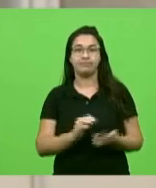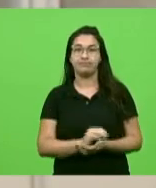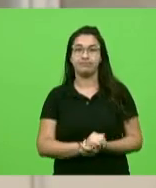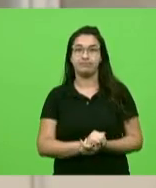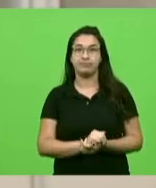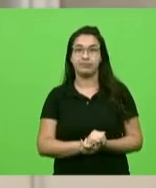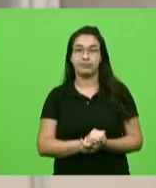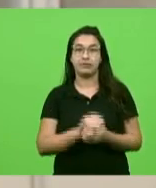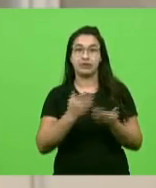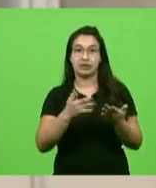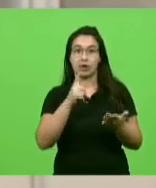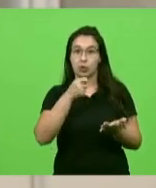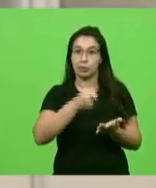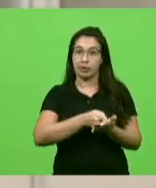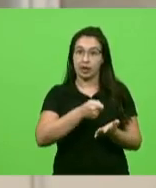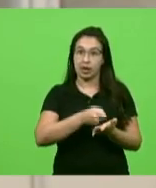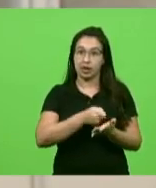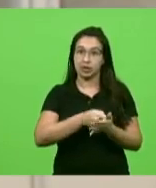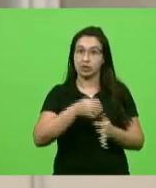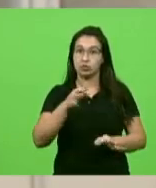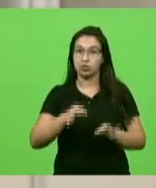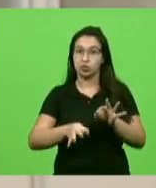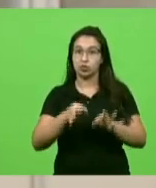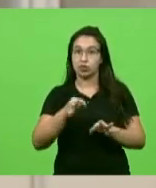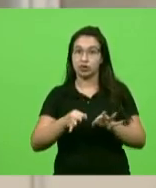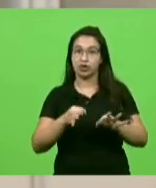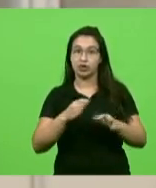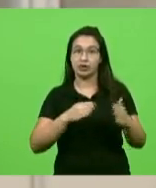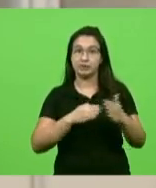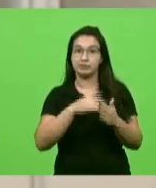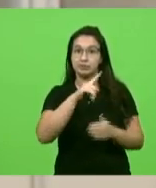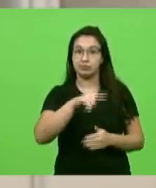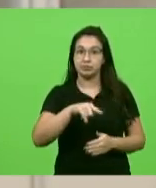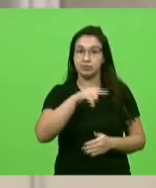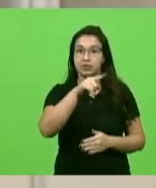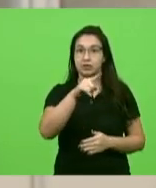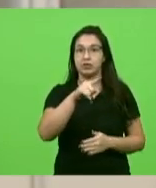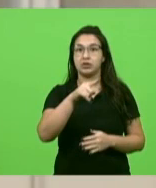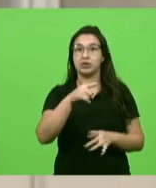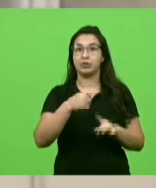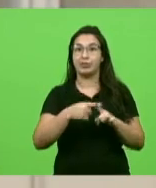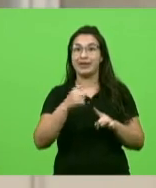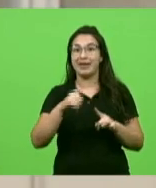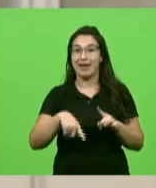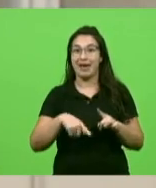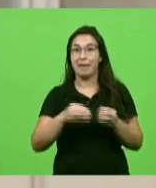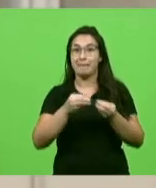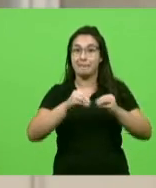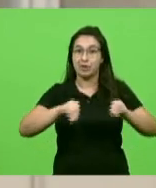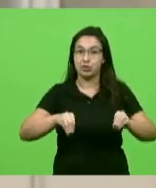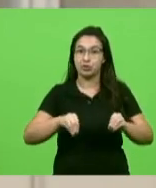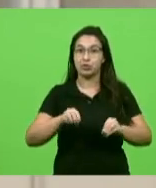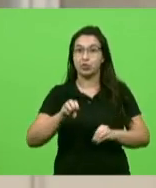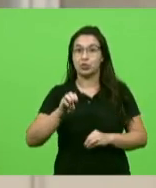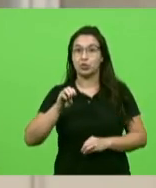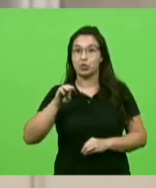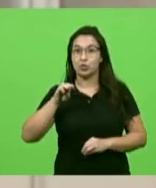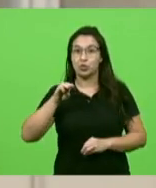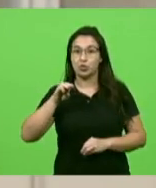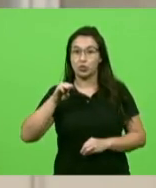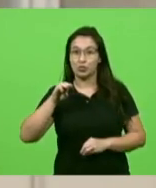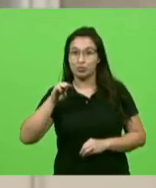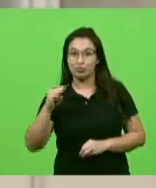o dever jurídico de impedir a concretização de um prejuízo milionário para os cofres públicos